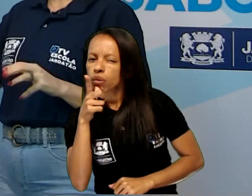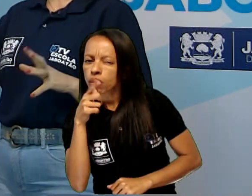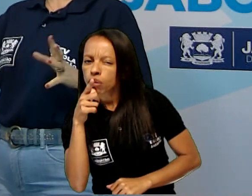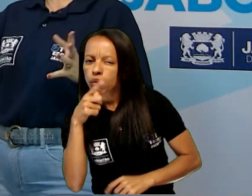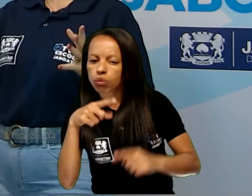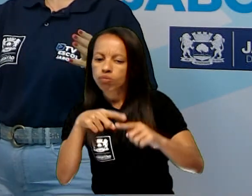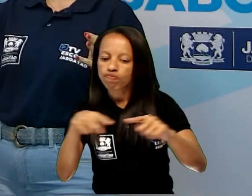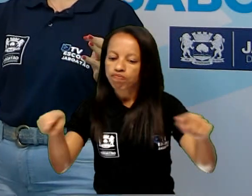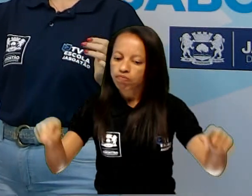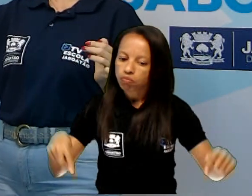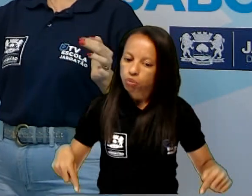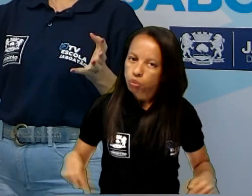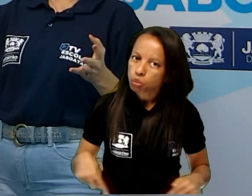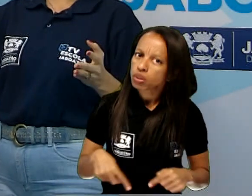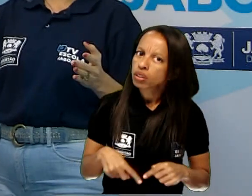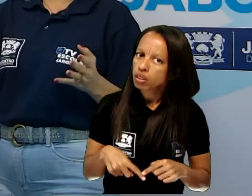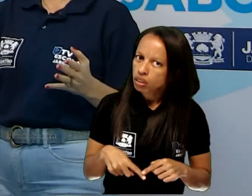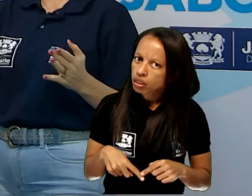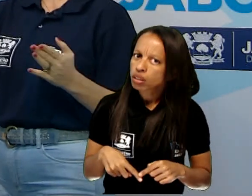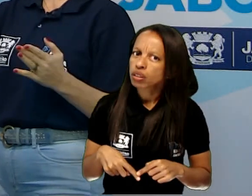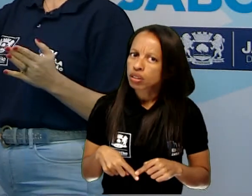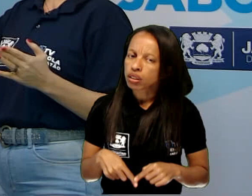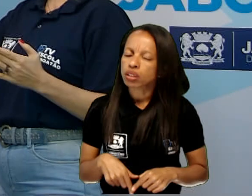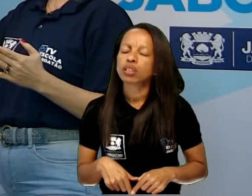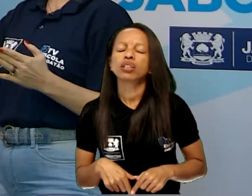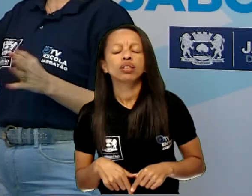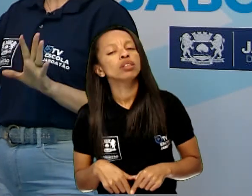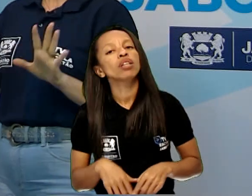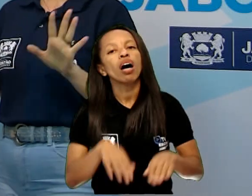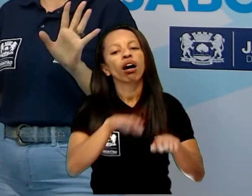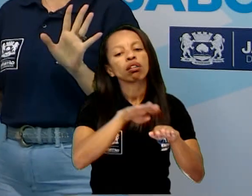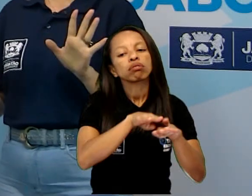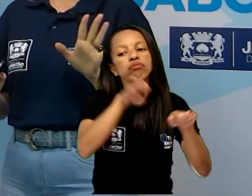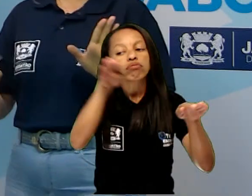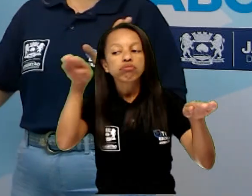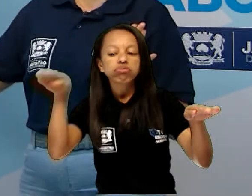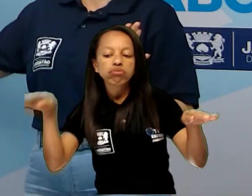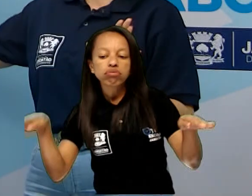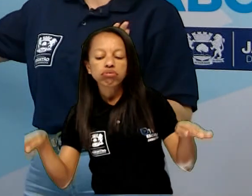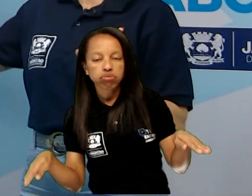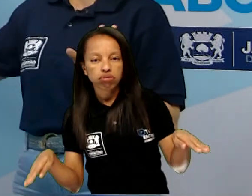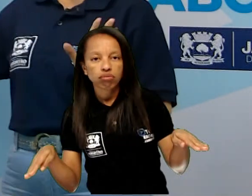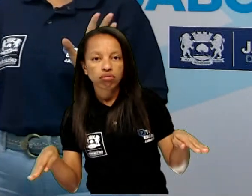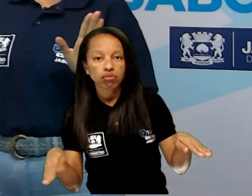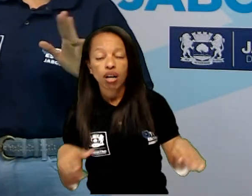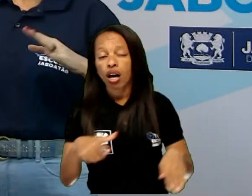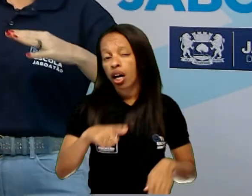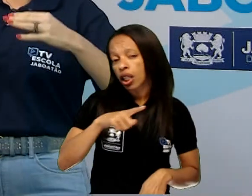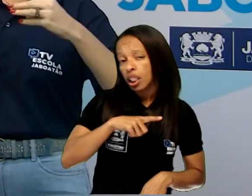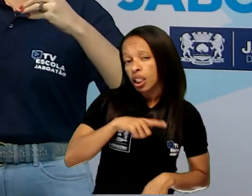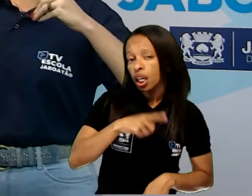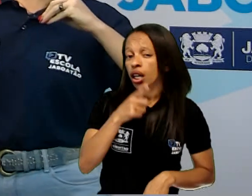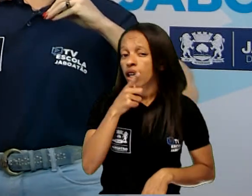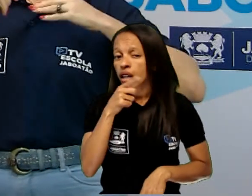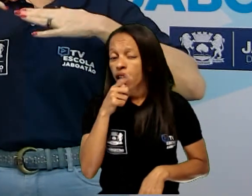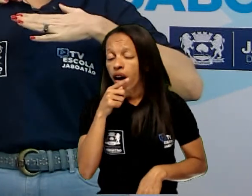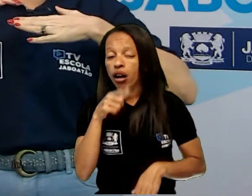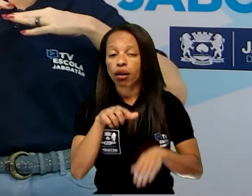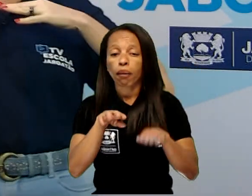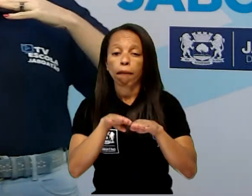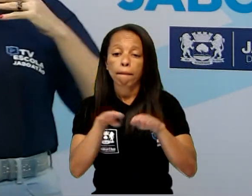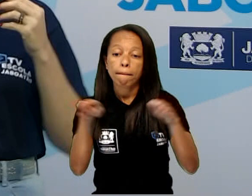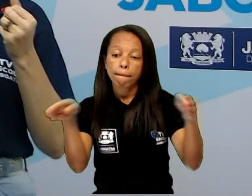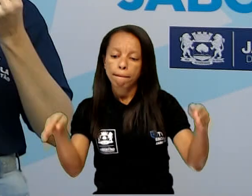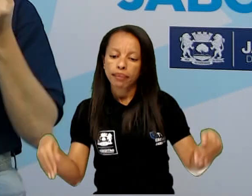Piscina. Essa piscina tem um deck maravilhoso que pode ser coberto, mas tem piscinas que não tem esse deck. E hoje a gente já conta